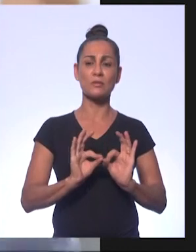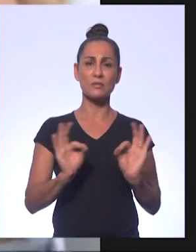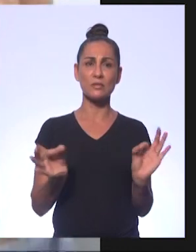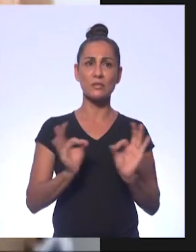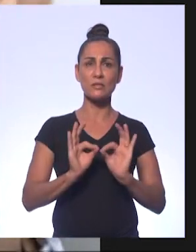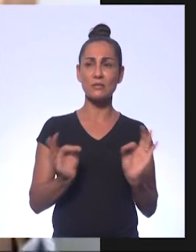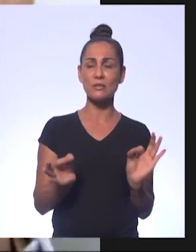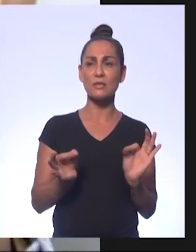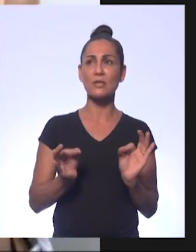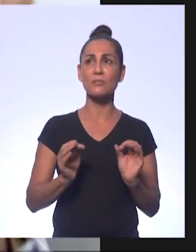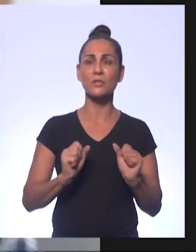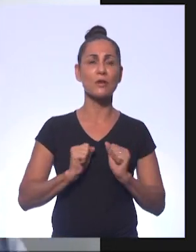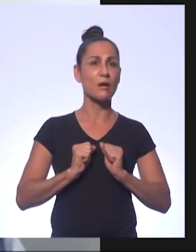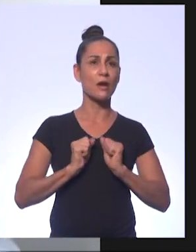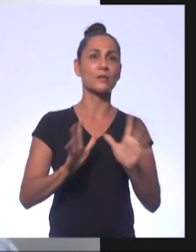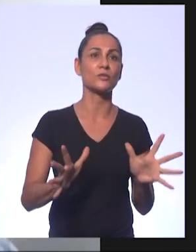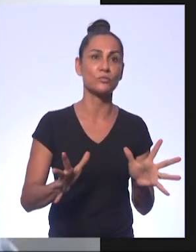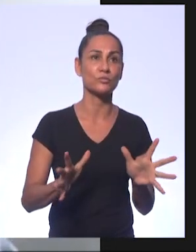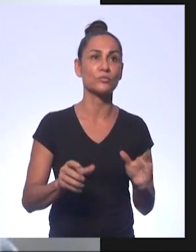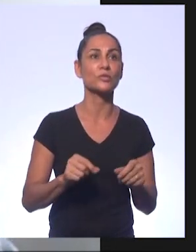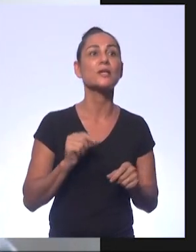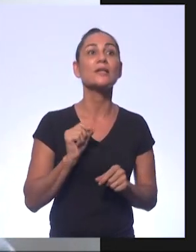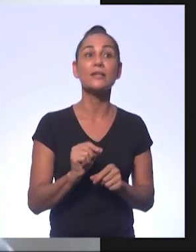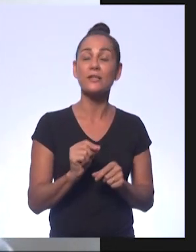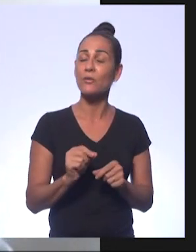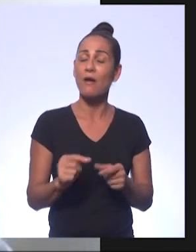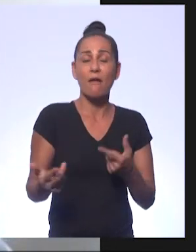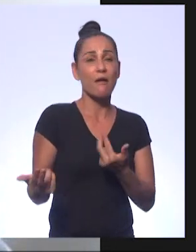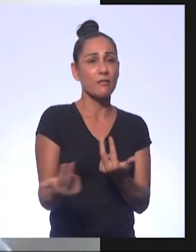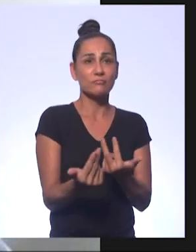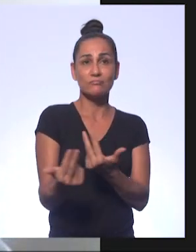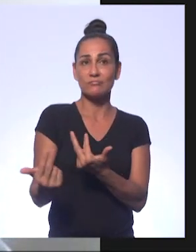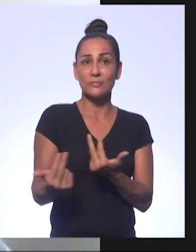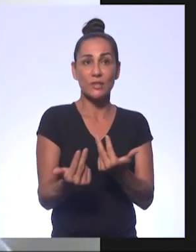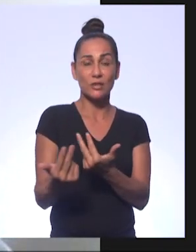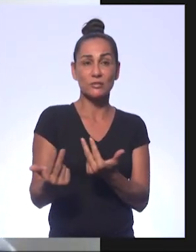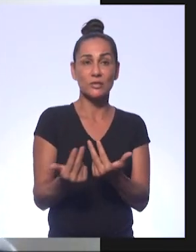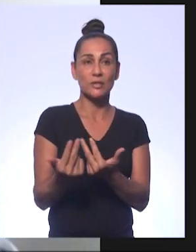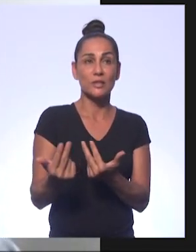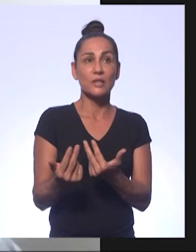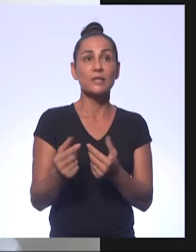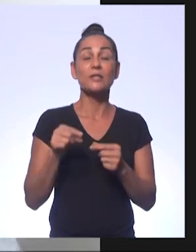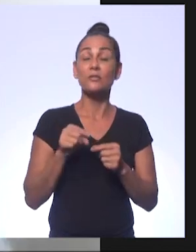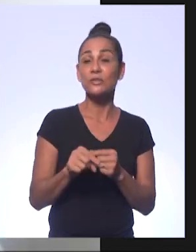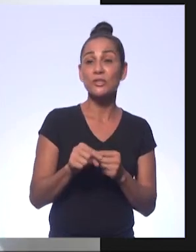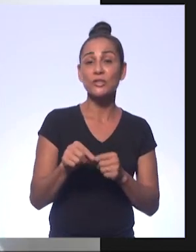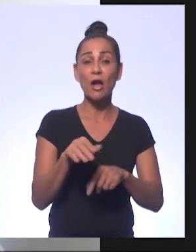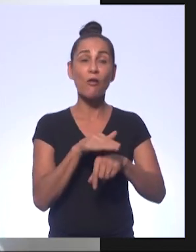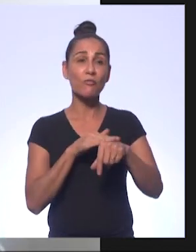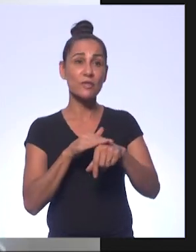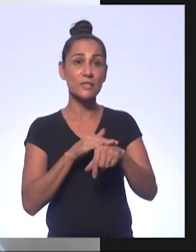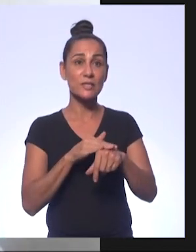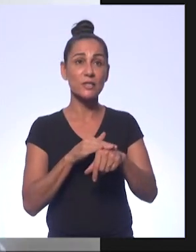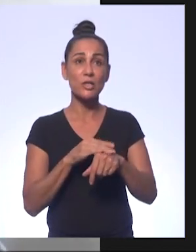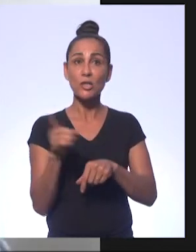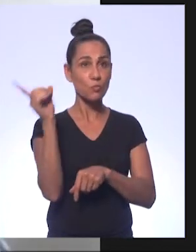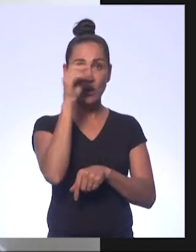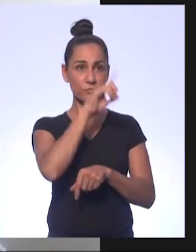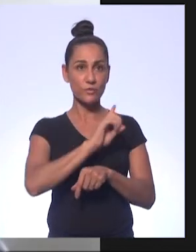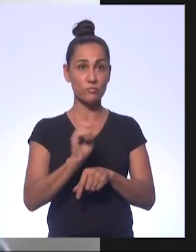dias é que a gente cai na real, né? Então, é a mesma coisa. Nós estamos falando, gente, de uma coisa que não é complicada, mas é